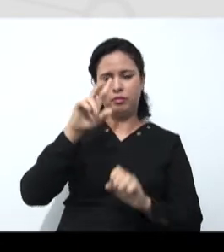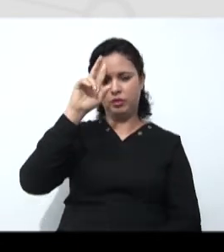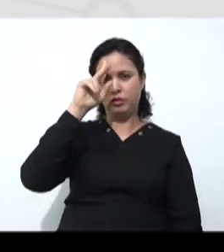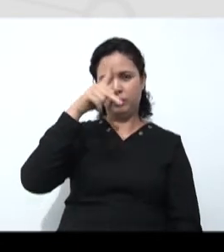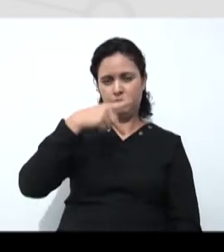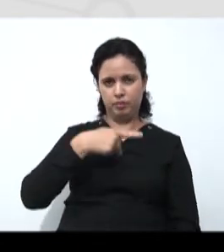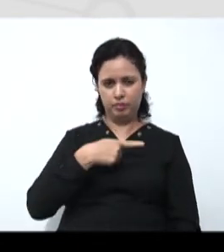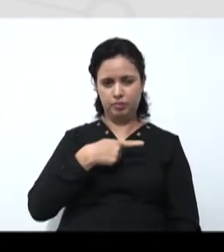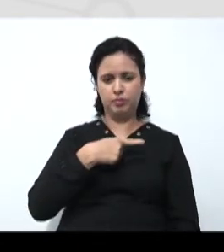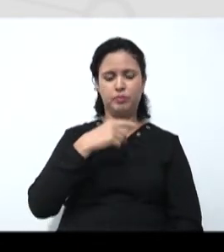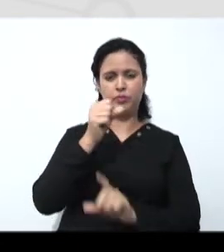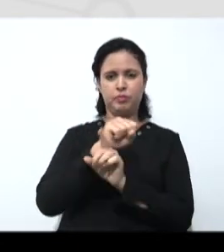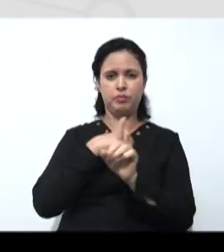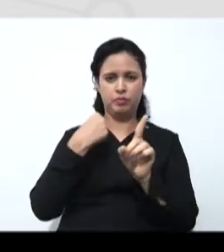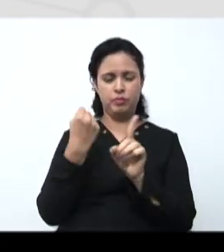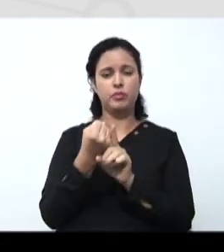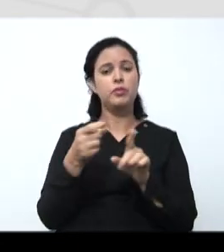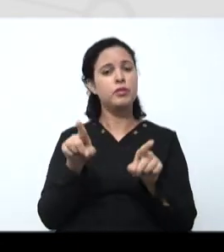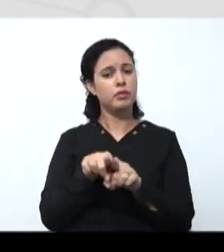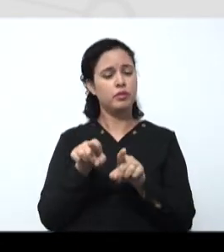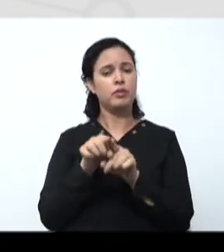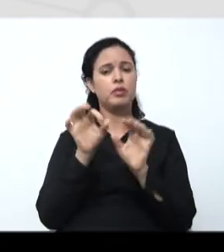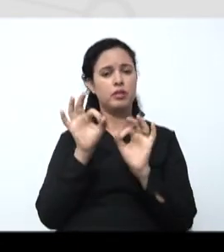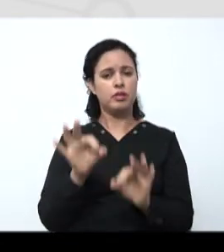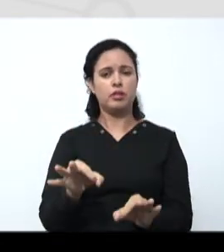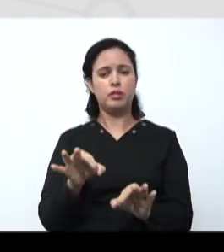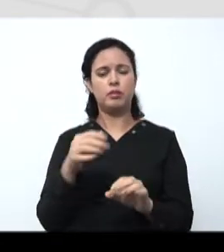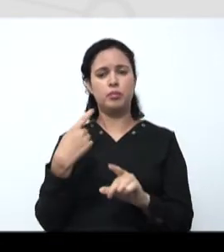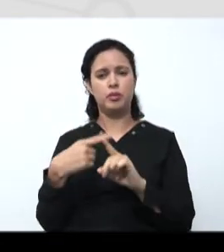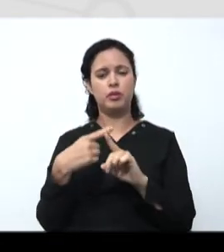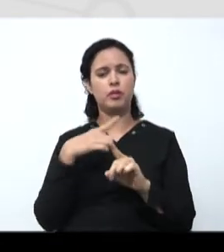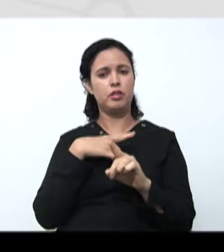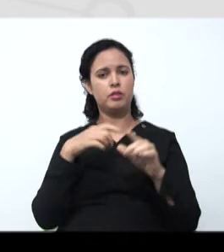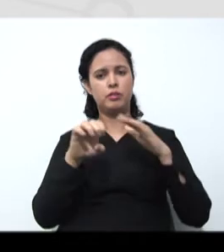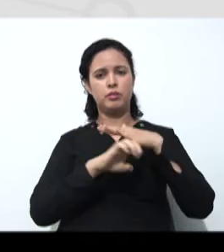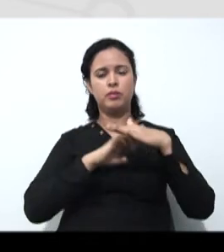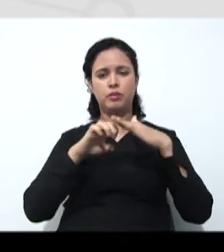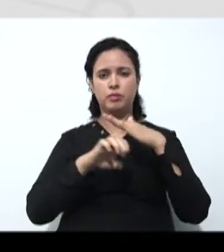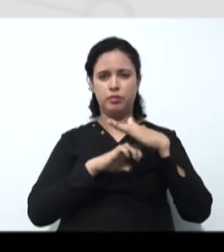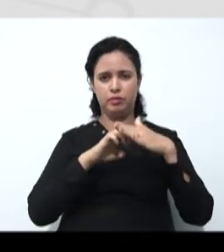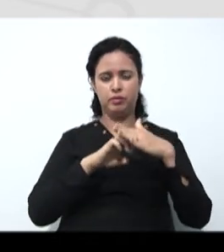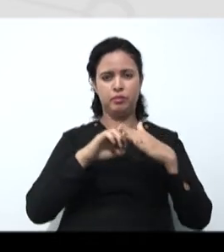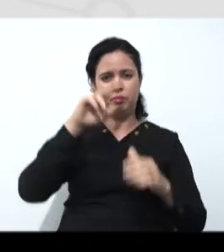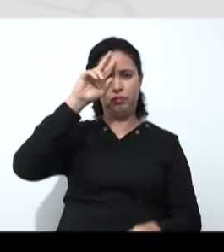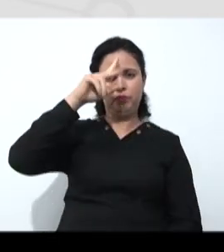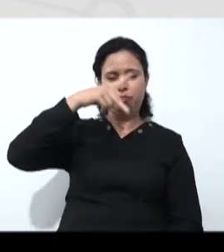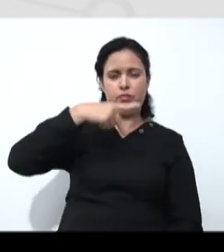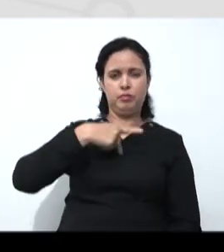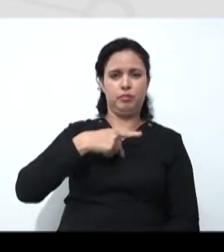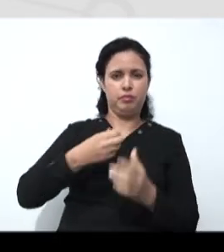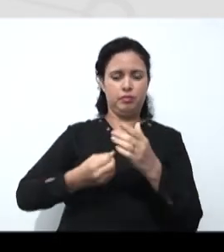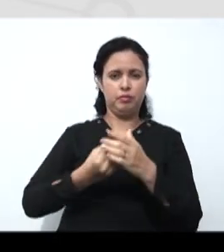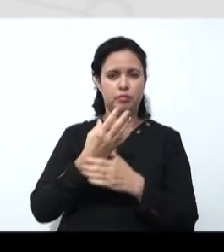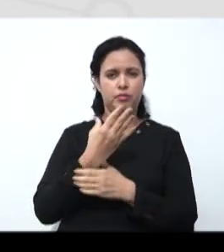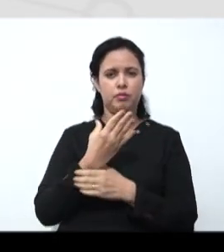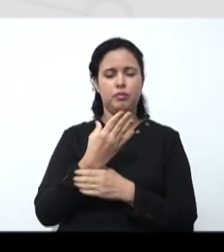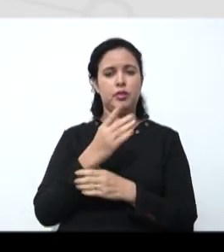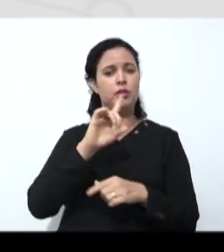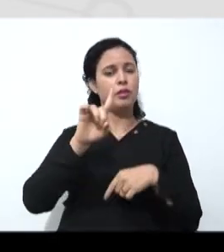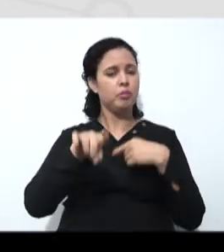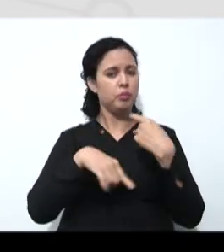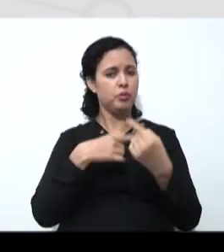e social, também está correto, porque ele tem uma empresa por iniciativa própria, aí